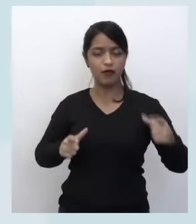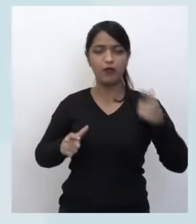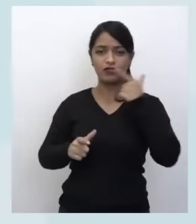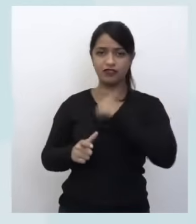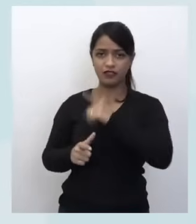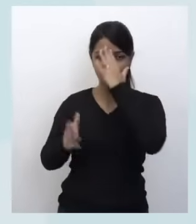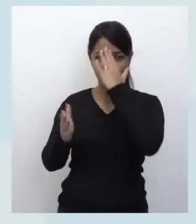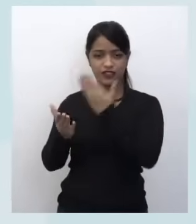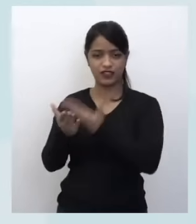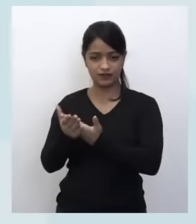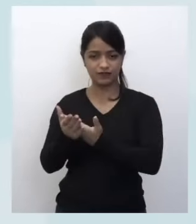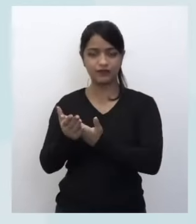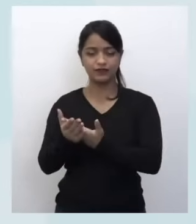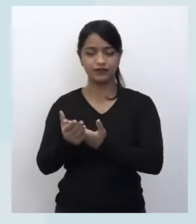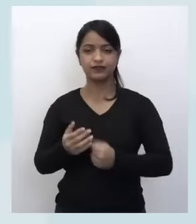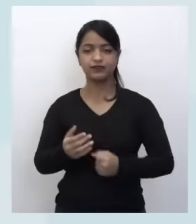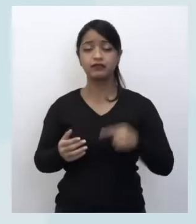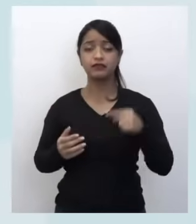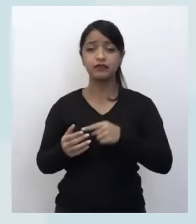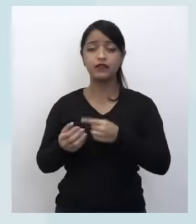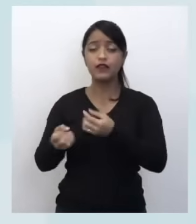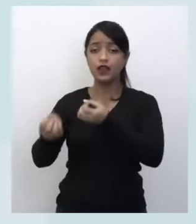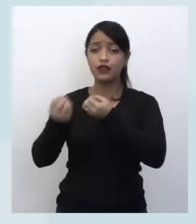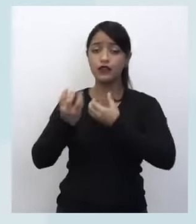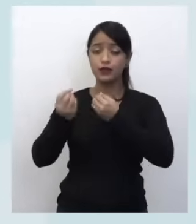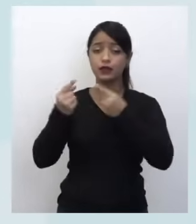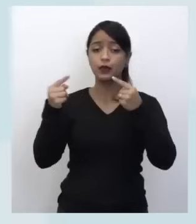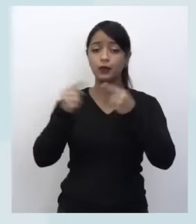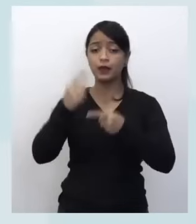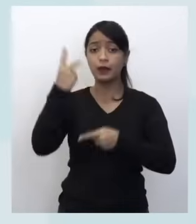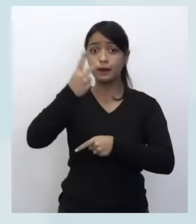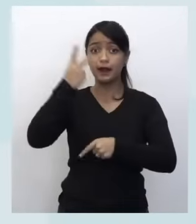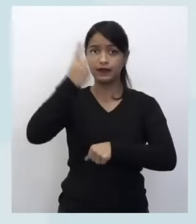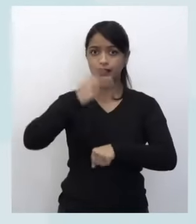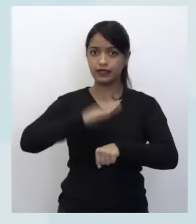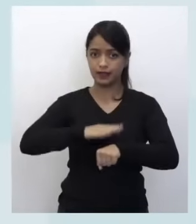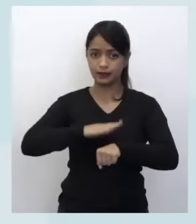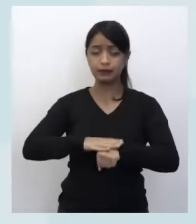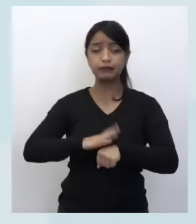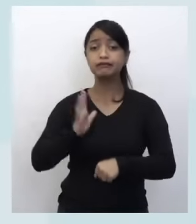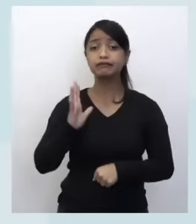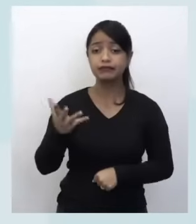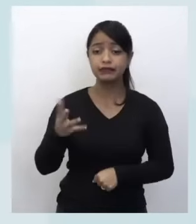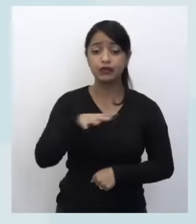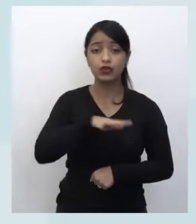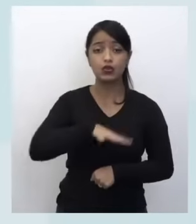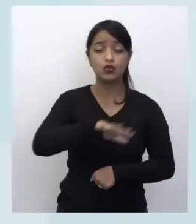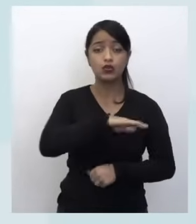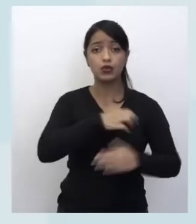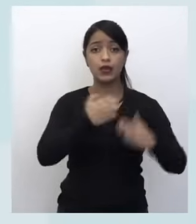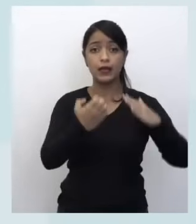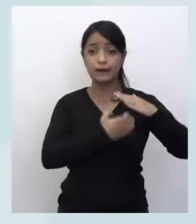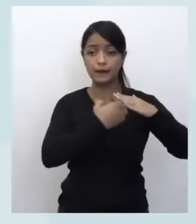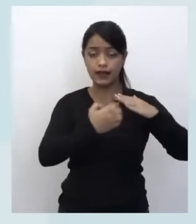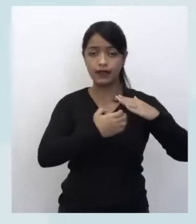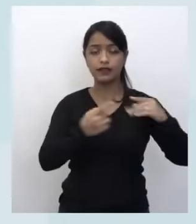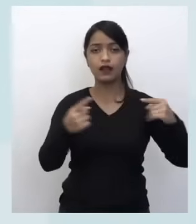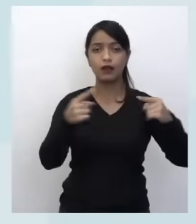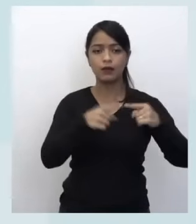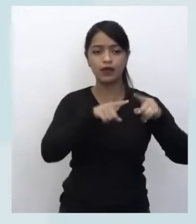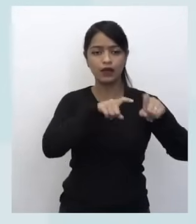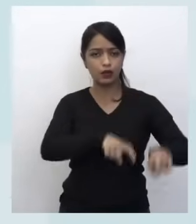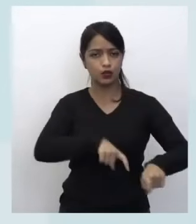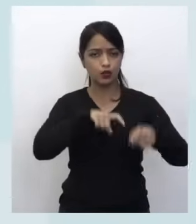dados ligados à previsão do tempo, gerando maior interesse de empresas nas áreas ligadas à